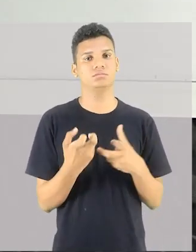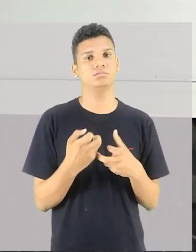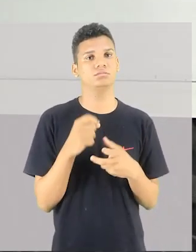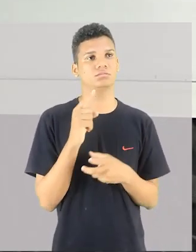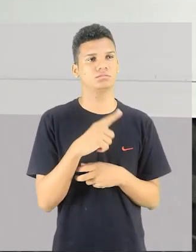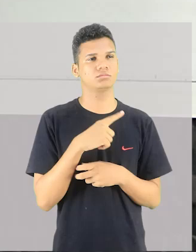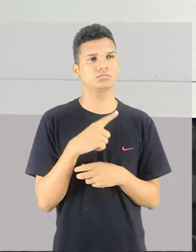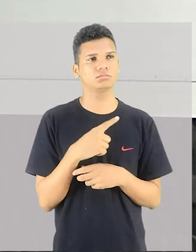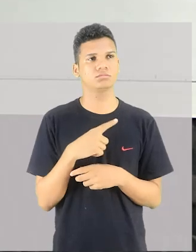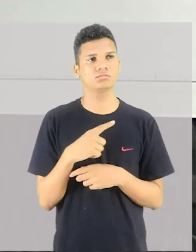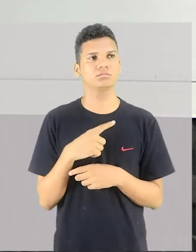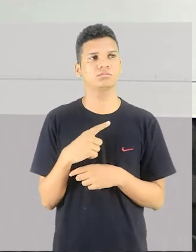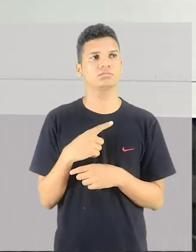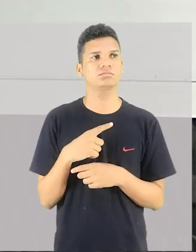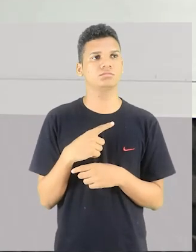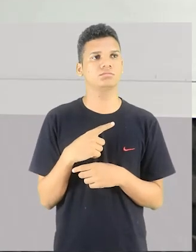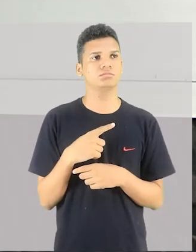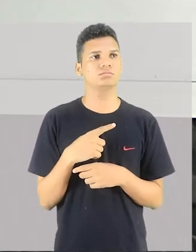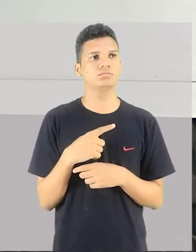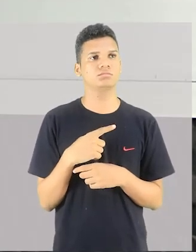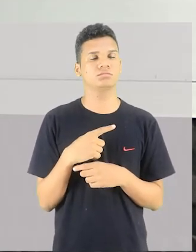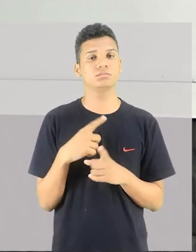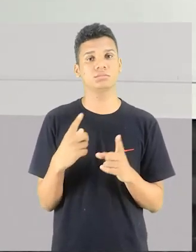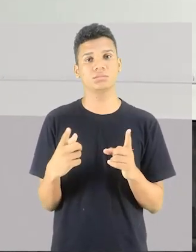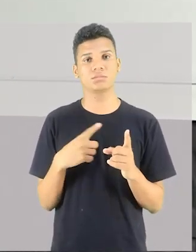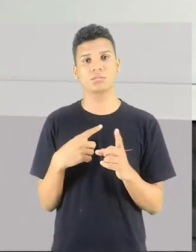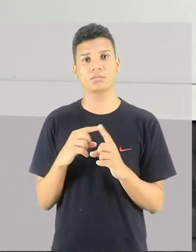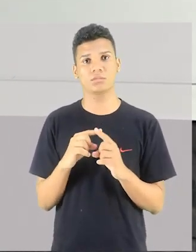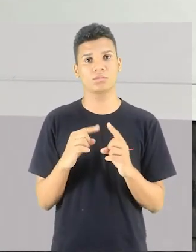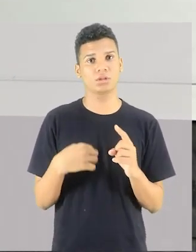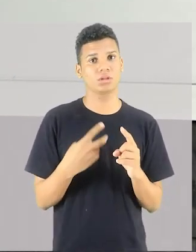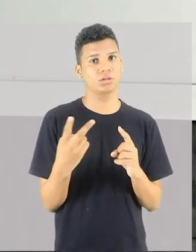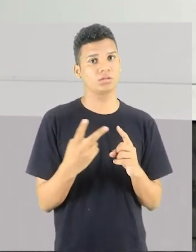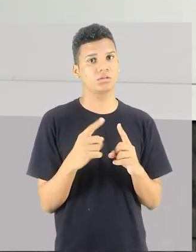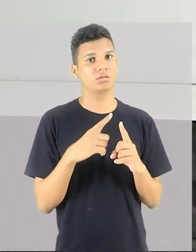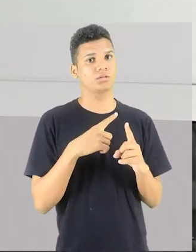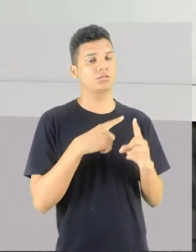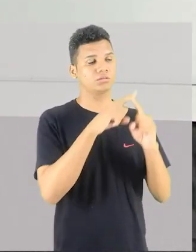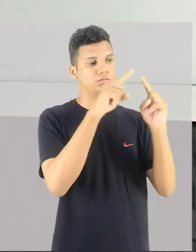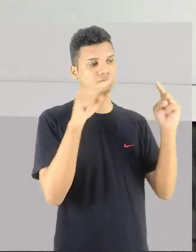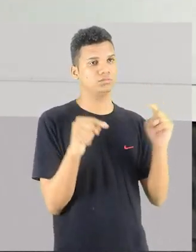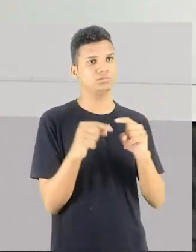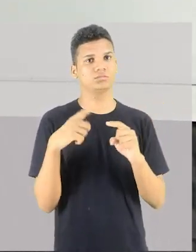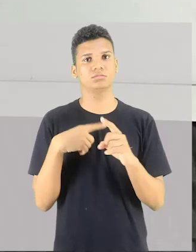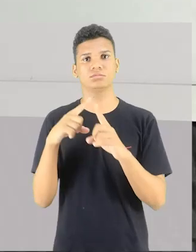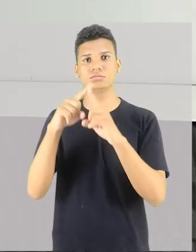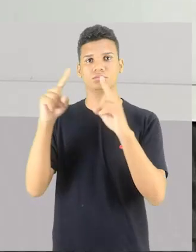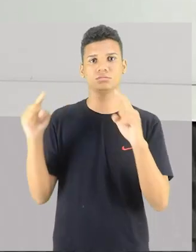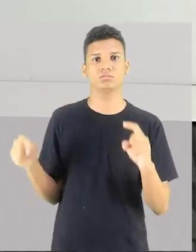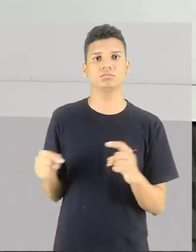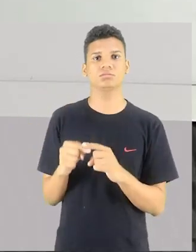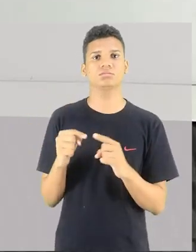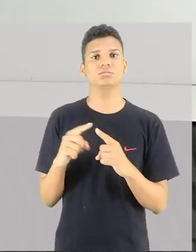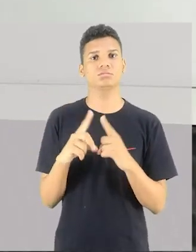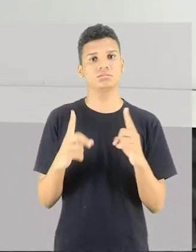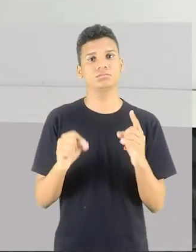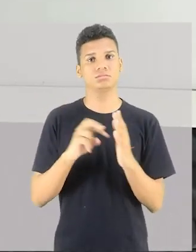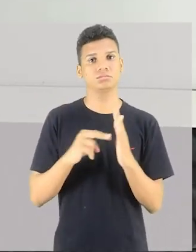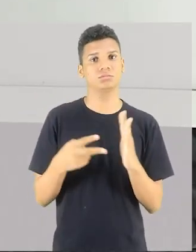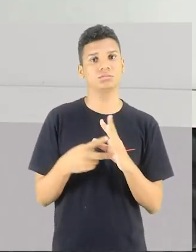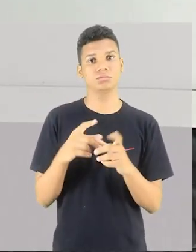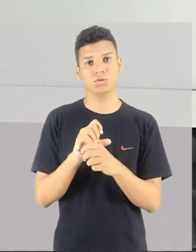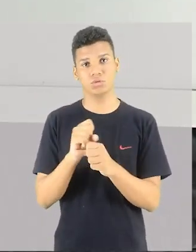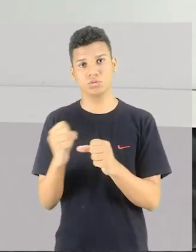tem essa área aqui ó como abrangeu essas duas circunferências vai ter raio quatro Então essa circunferência aqui